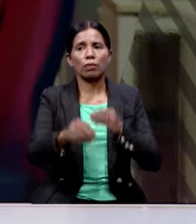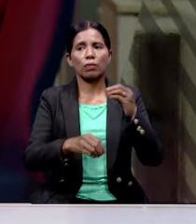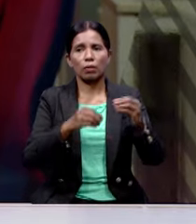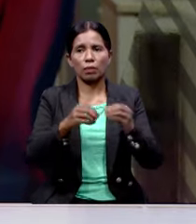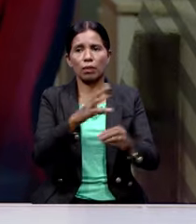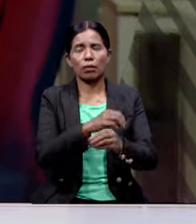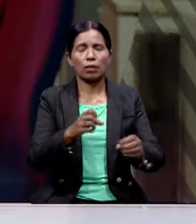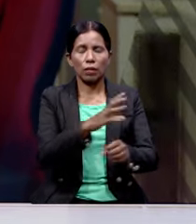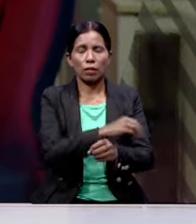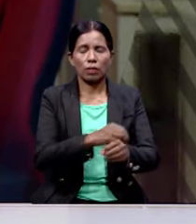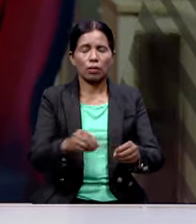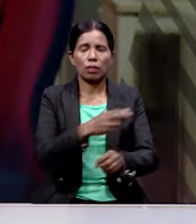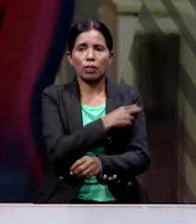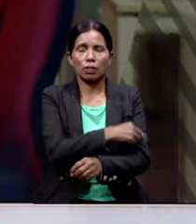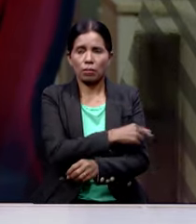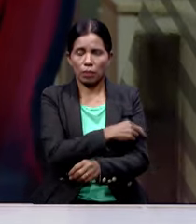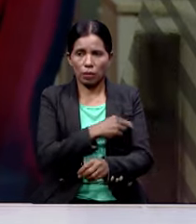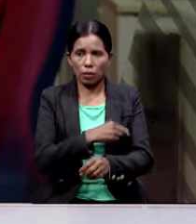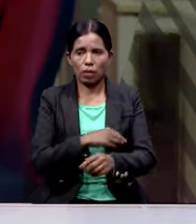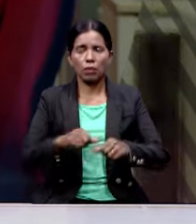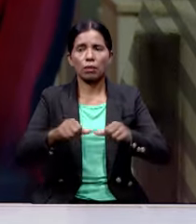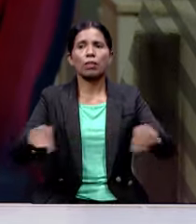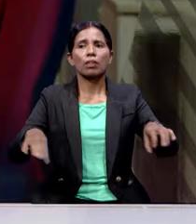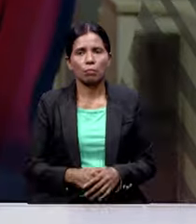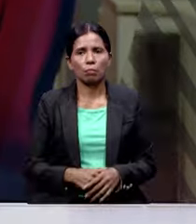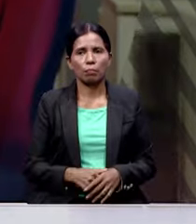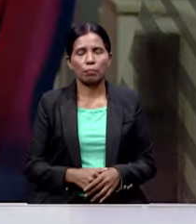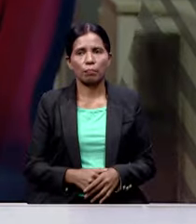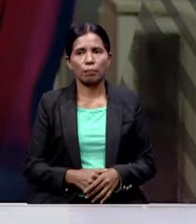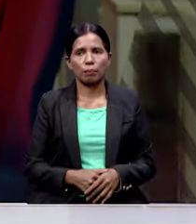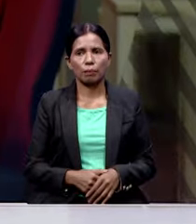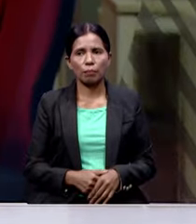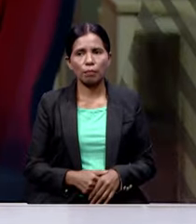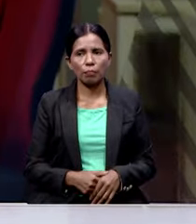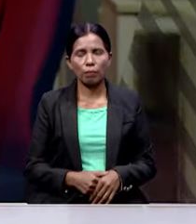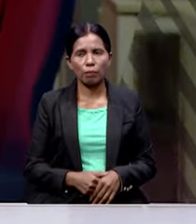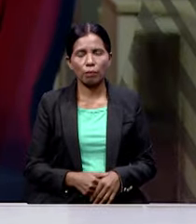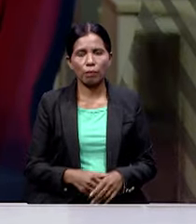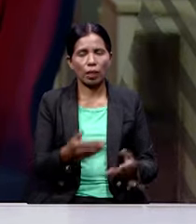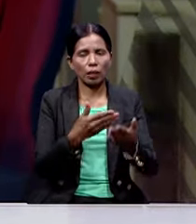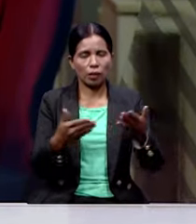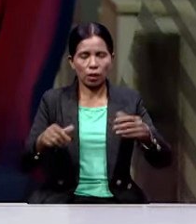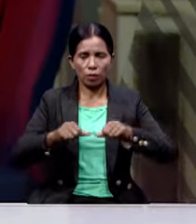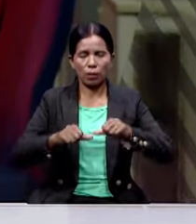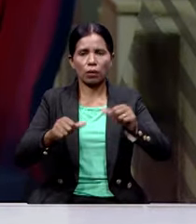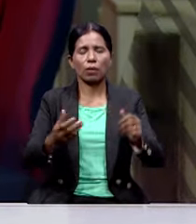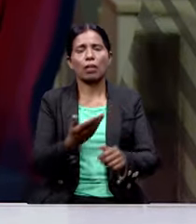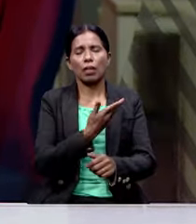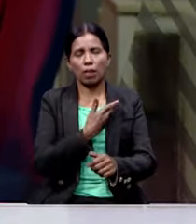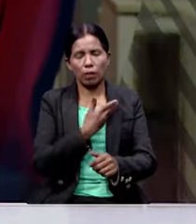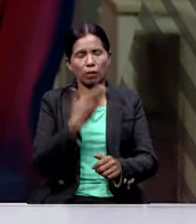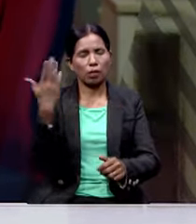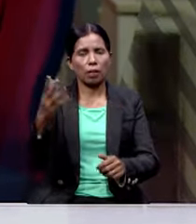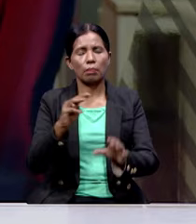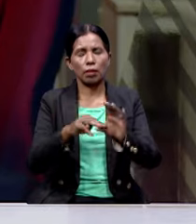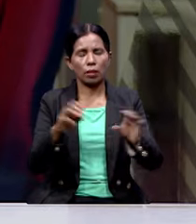pessoal saúde contratado e centro saúde Formosa continua serviço voluntariamente. Folha insação nebe continua sair mercado la os